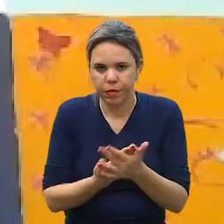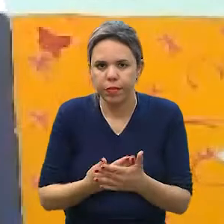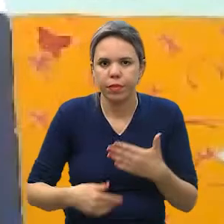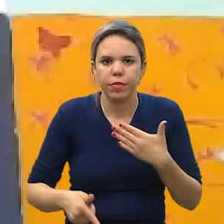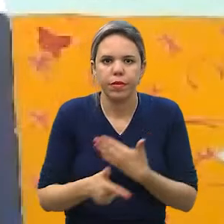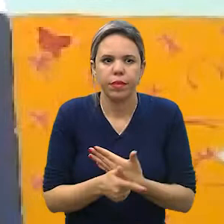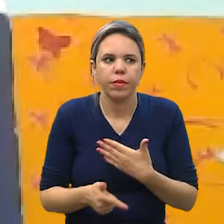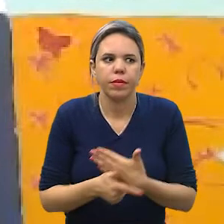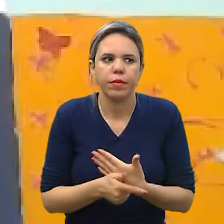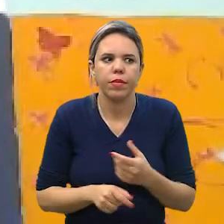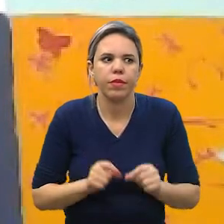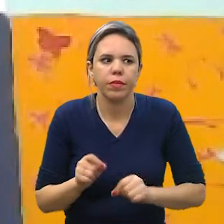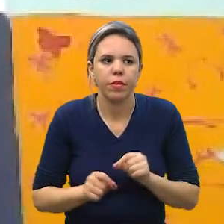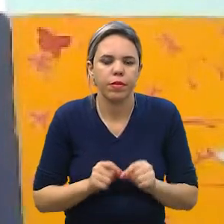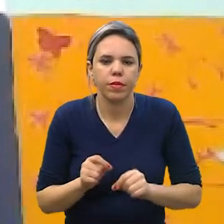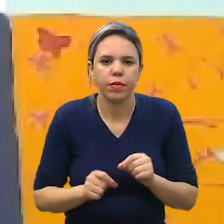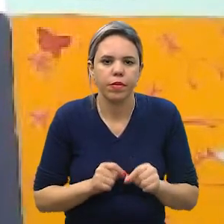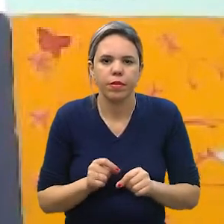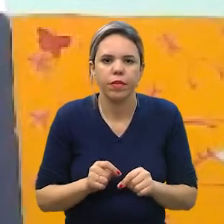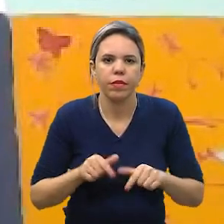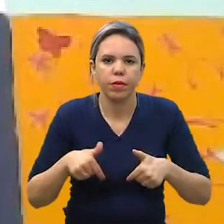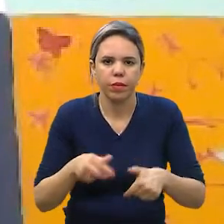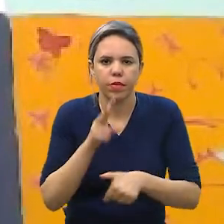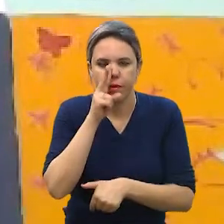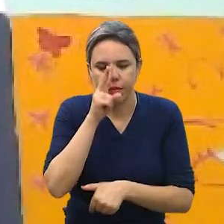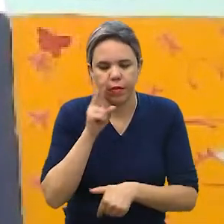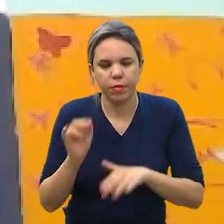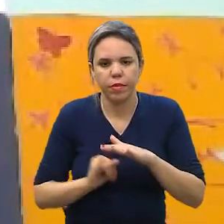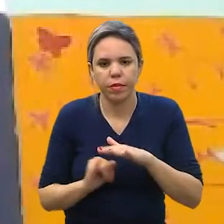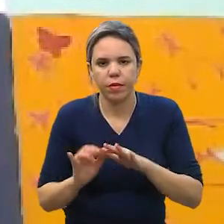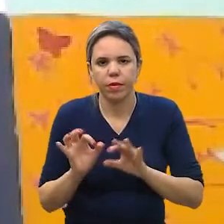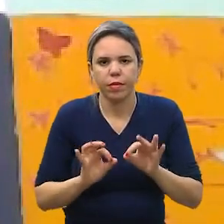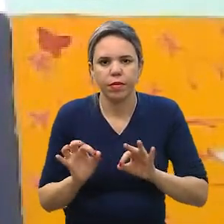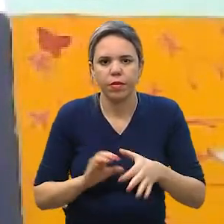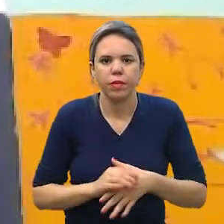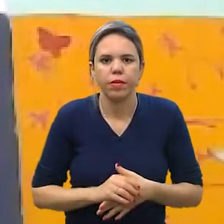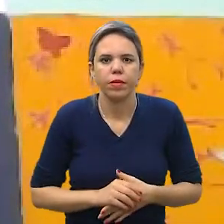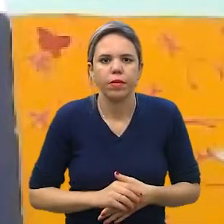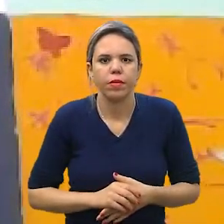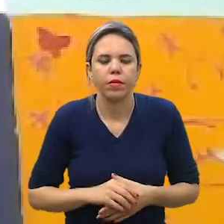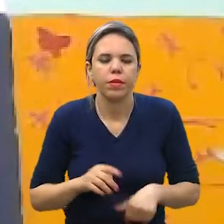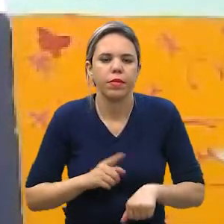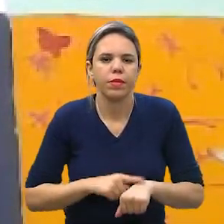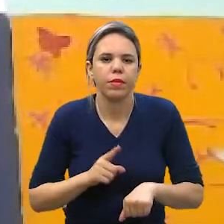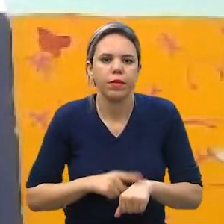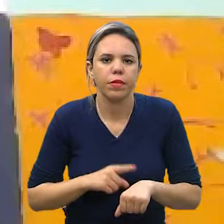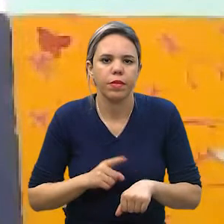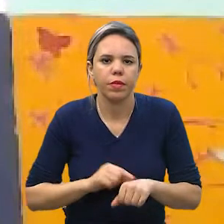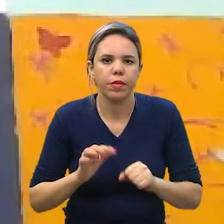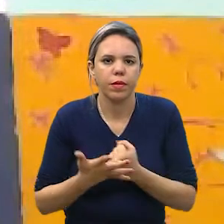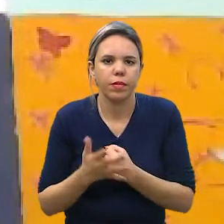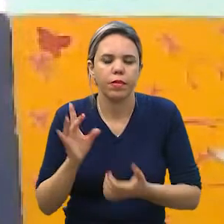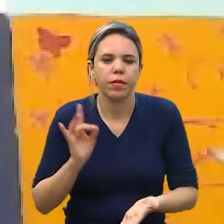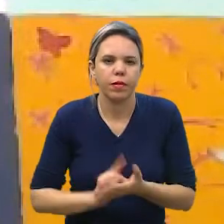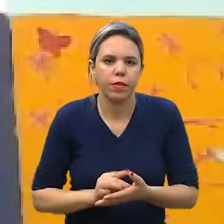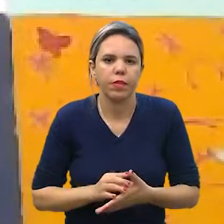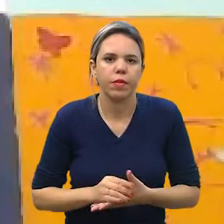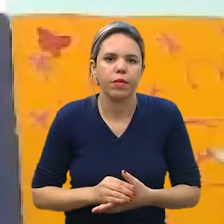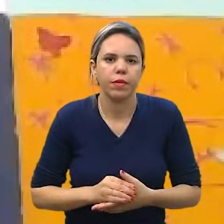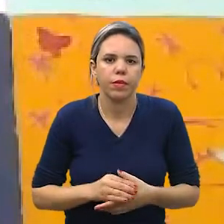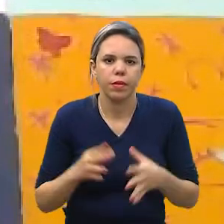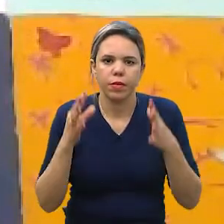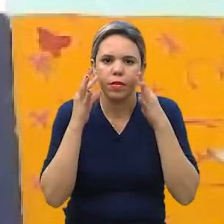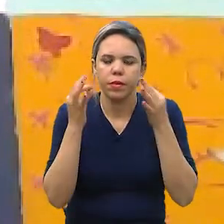papel da Ação Forte, das outras organizações, né? Nesse momento da pandemia, realmente a gente está